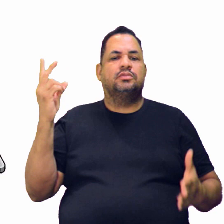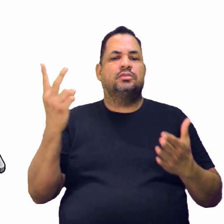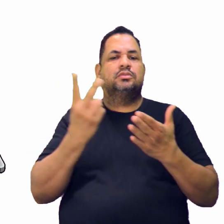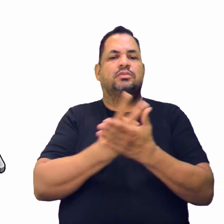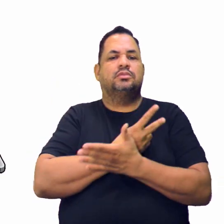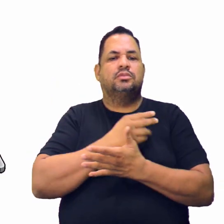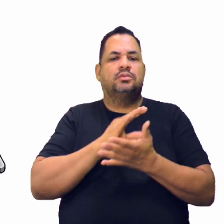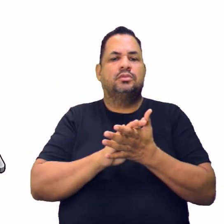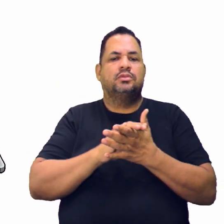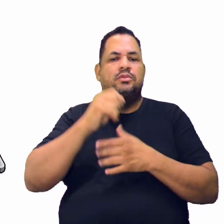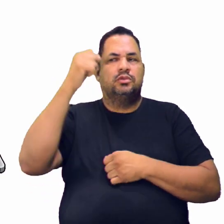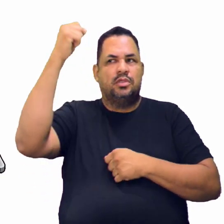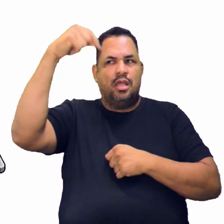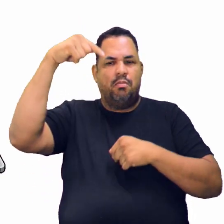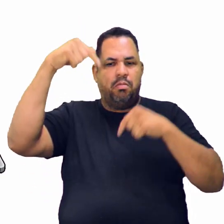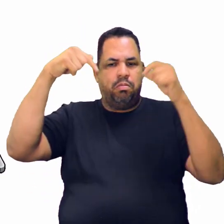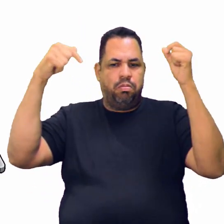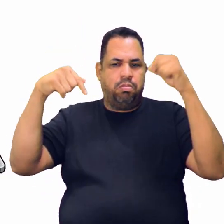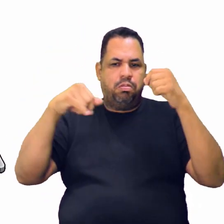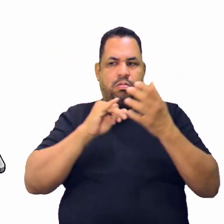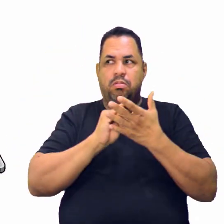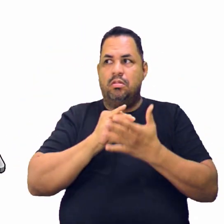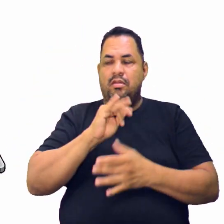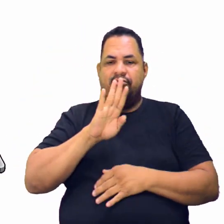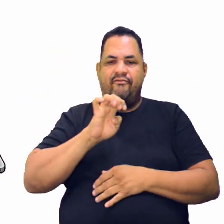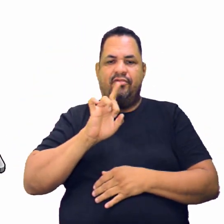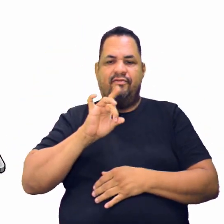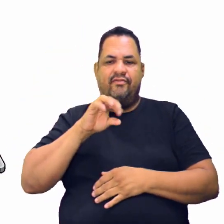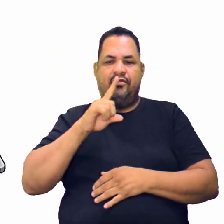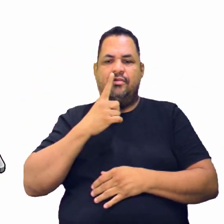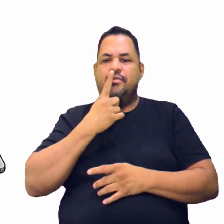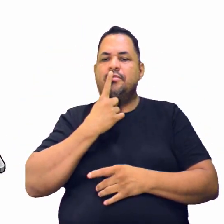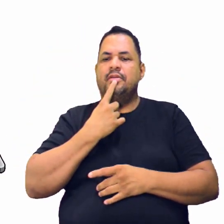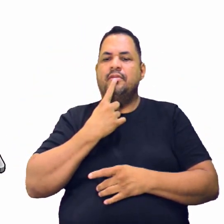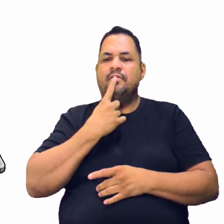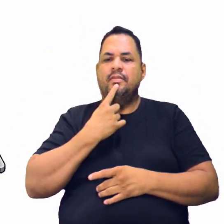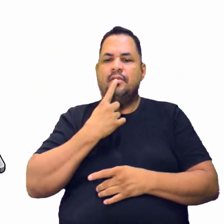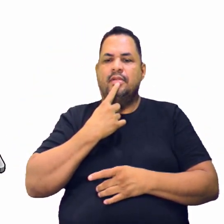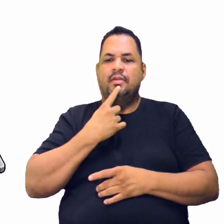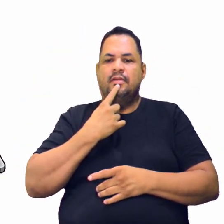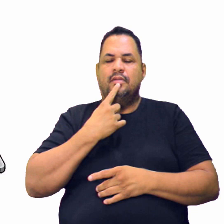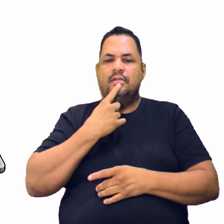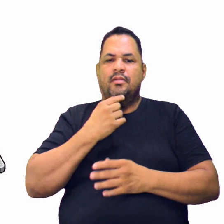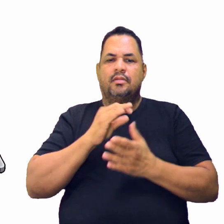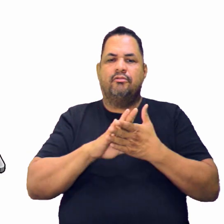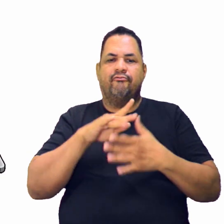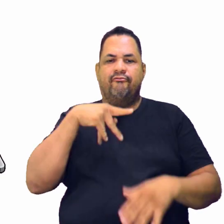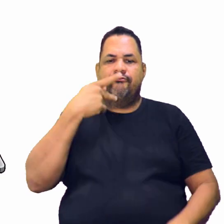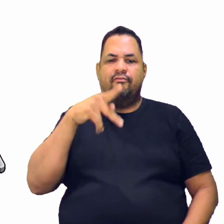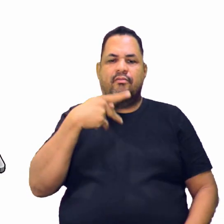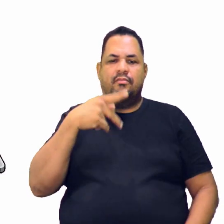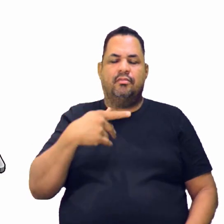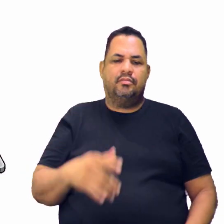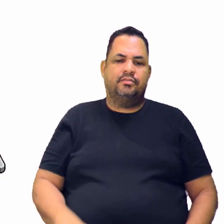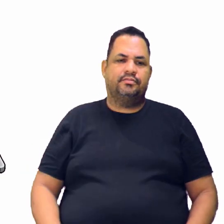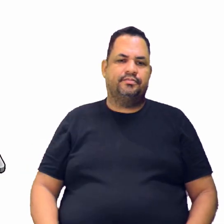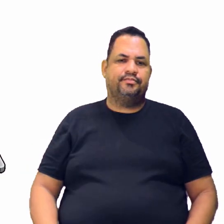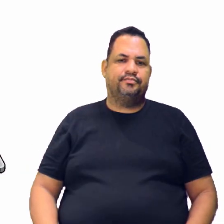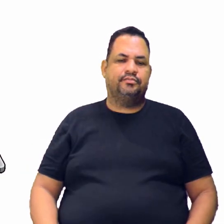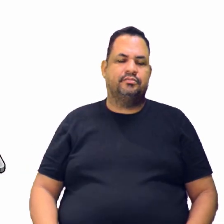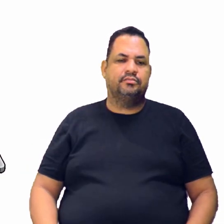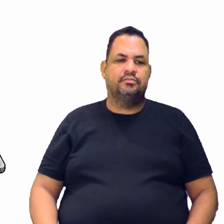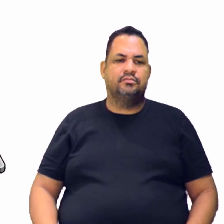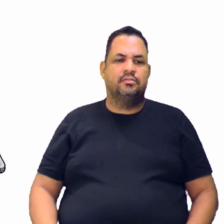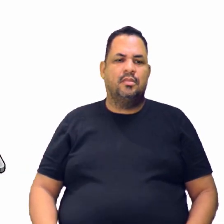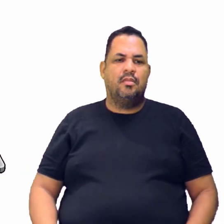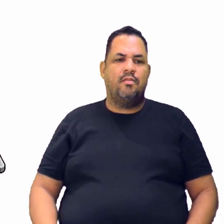dos defeitos dos raios infravermelhos. Fala-se, entendeu? Então, aqui fala-se,